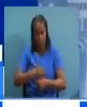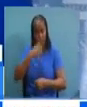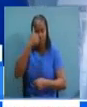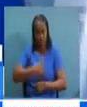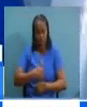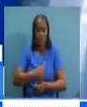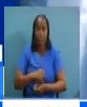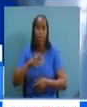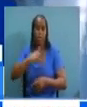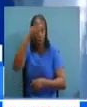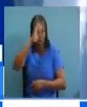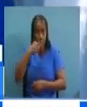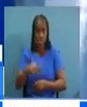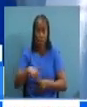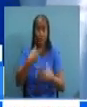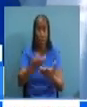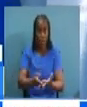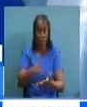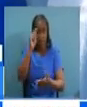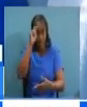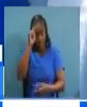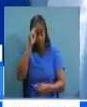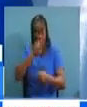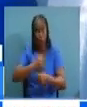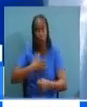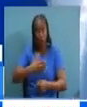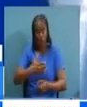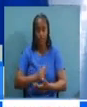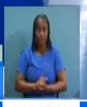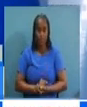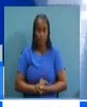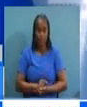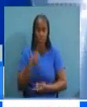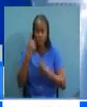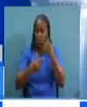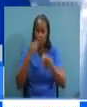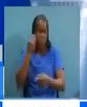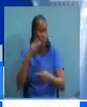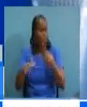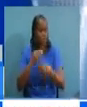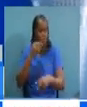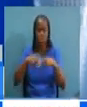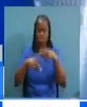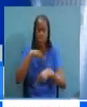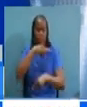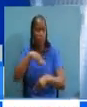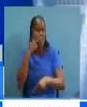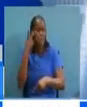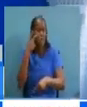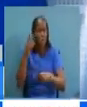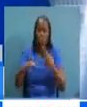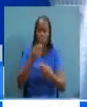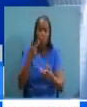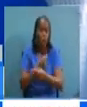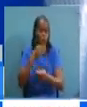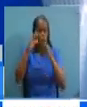está a oferecer são estágios profissionais. Nenhum jovem consegue construir a sua vida, a família, adquirir casa